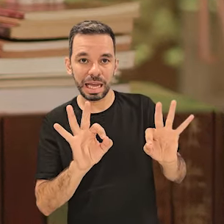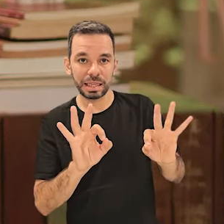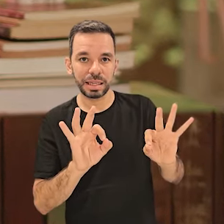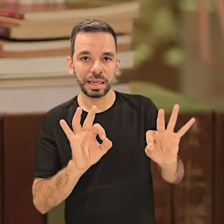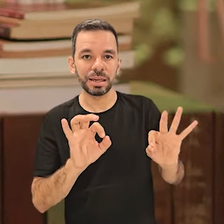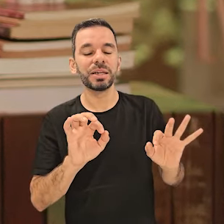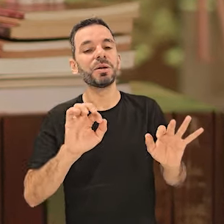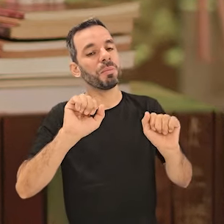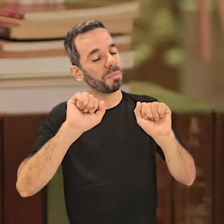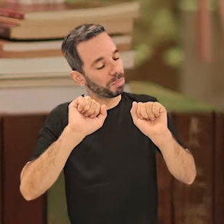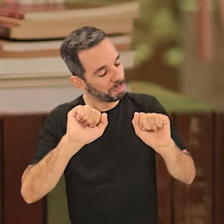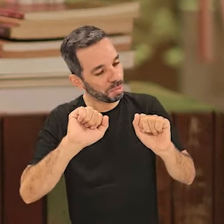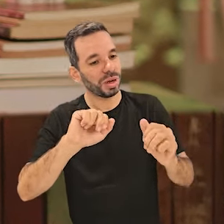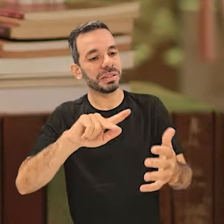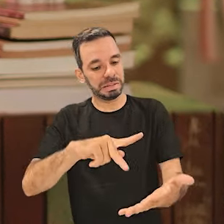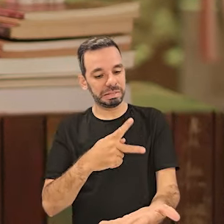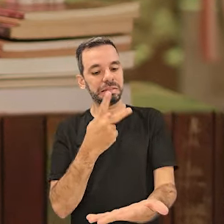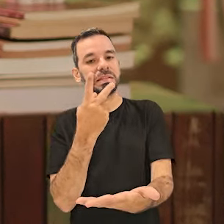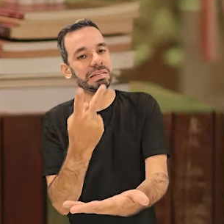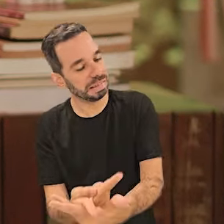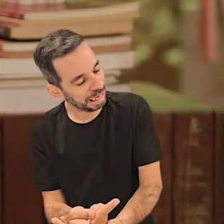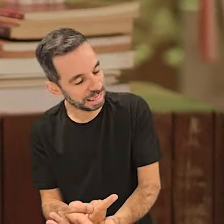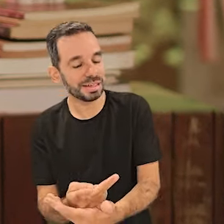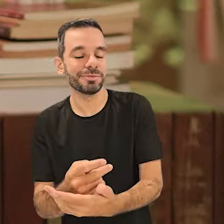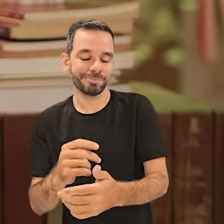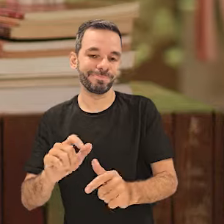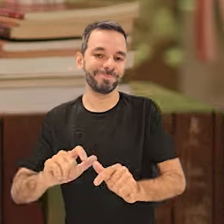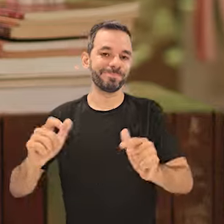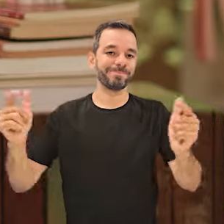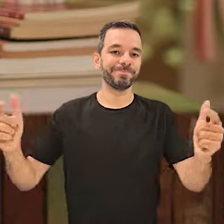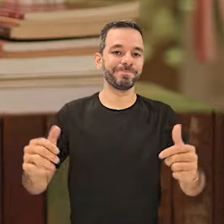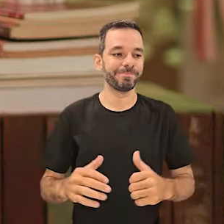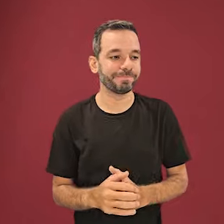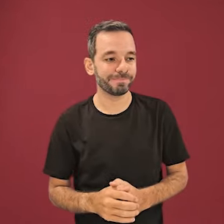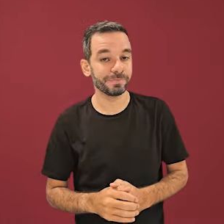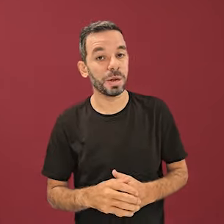indivíduo cair na tocaia do destino é muito maior.